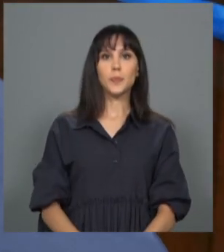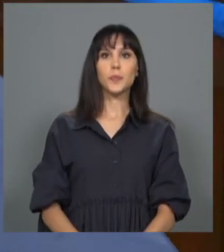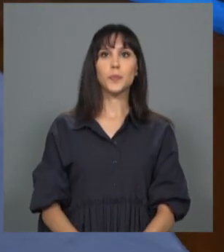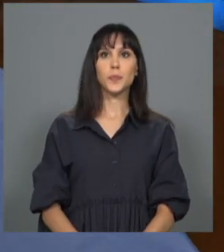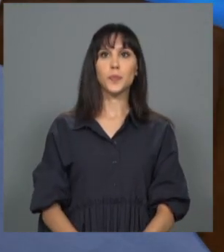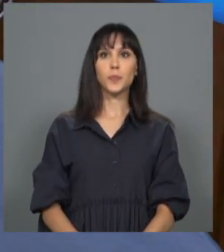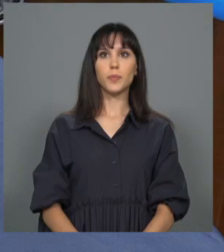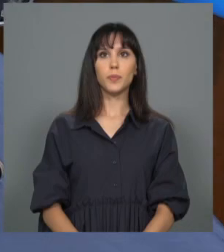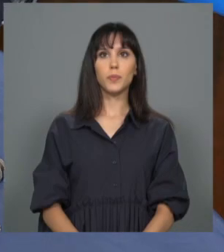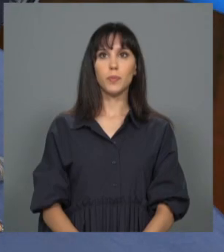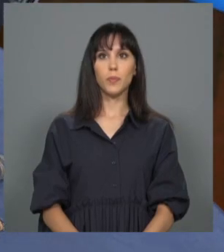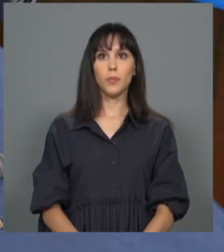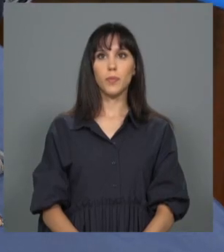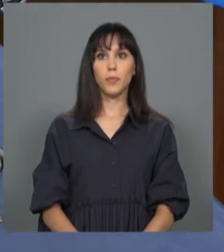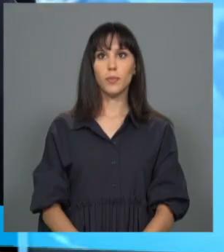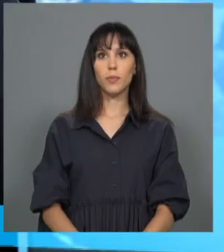O